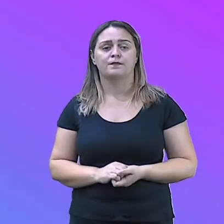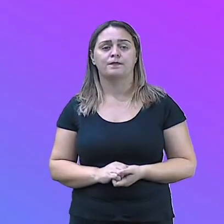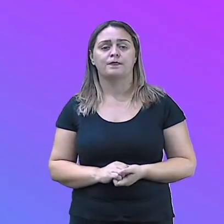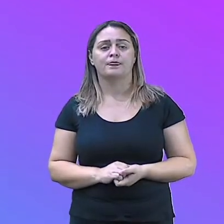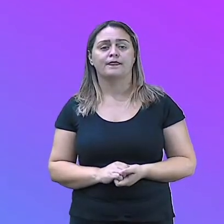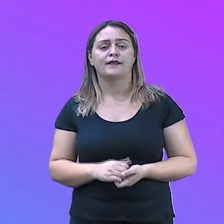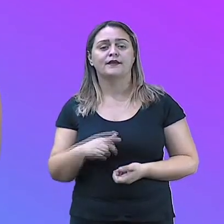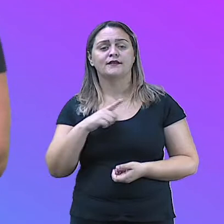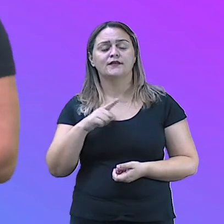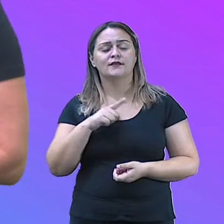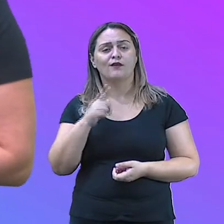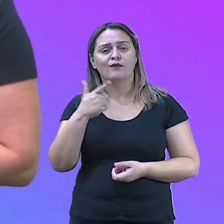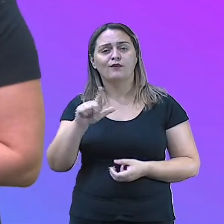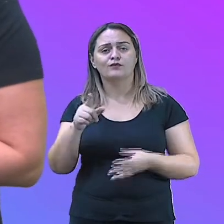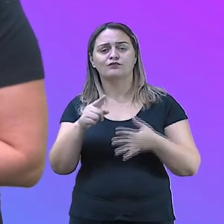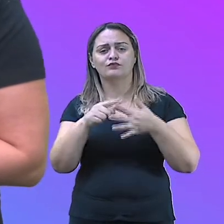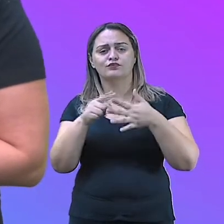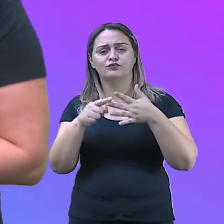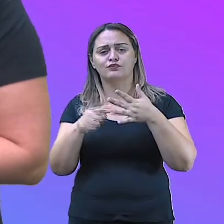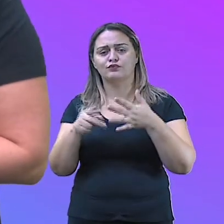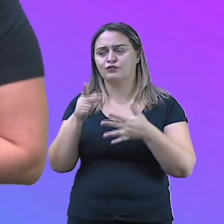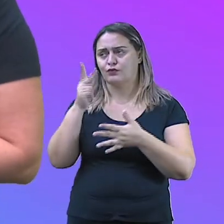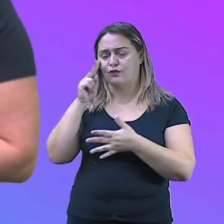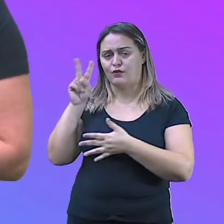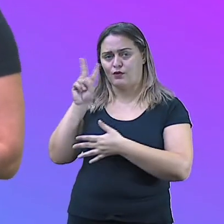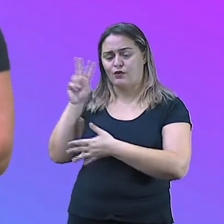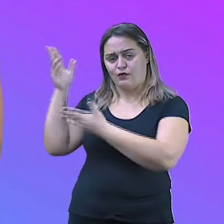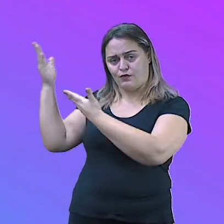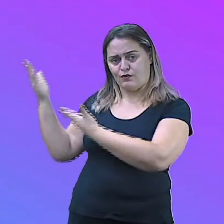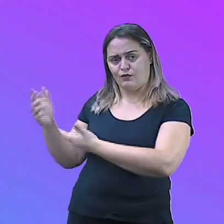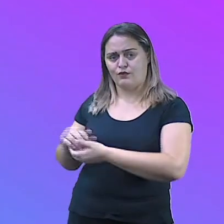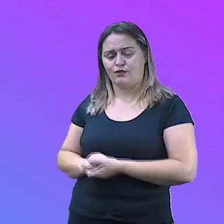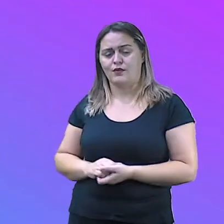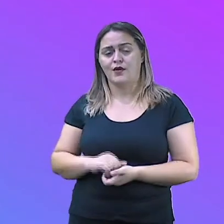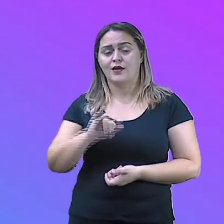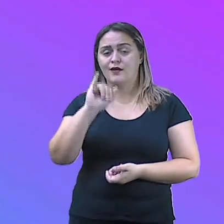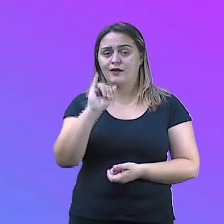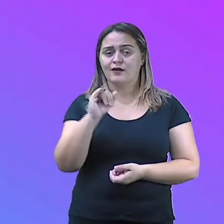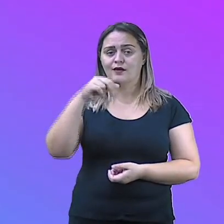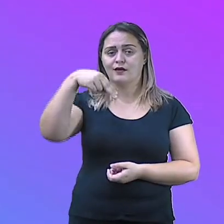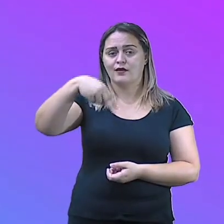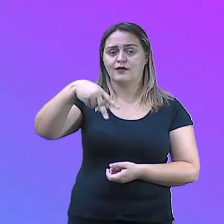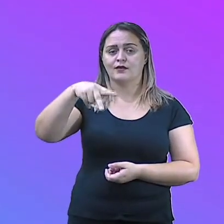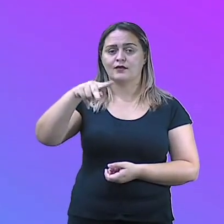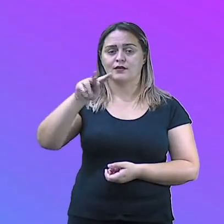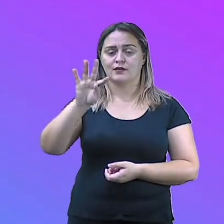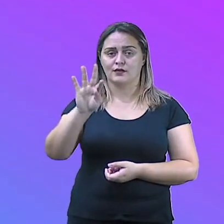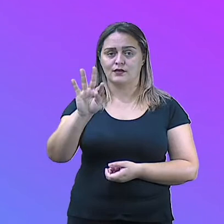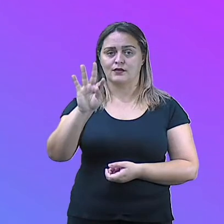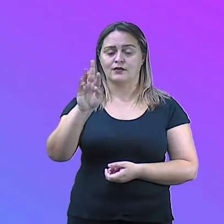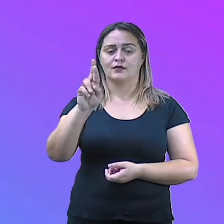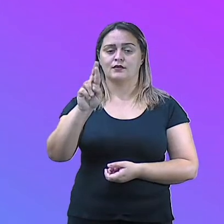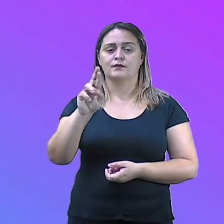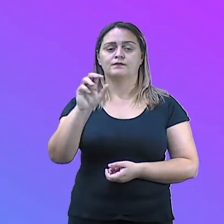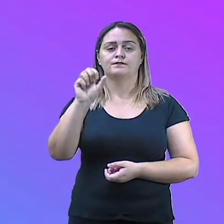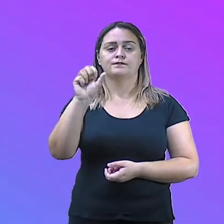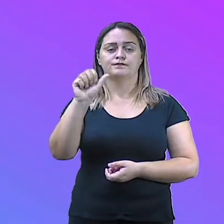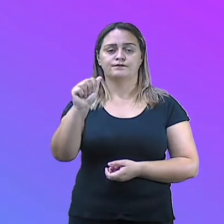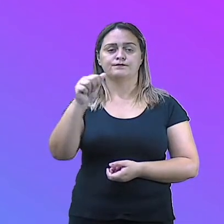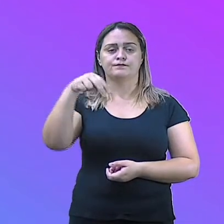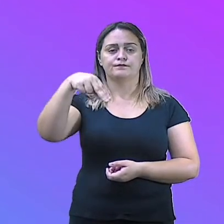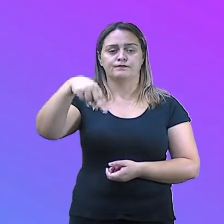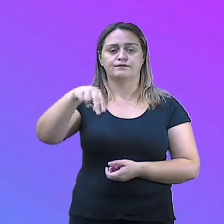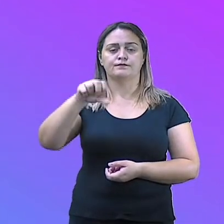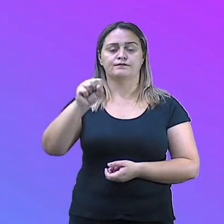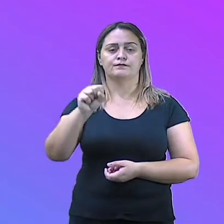verbos intransitivos. Isso. Intransitivos. Verbos intransitivos são